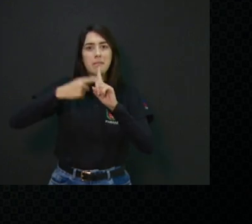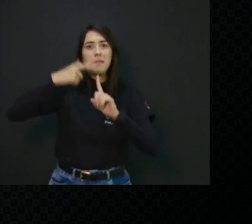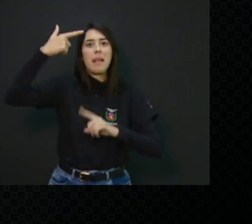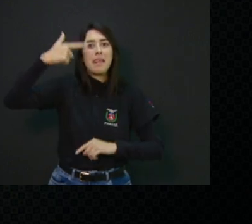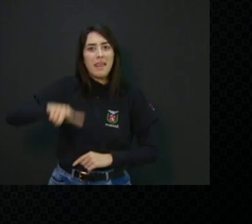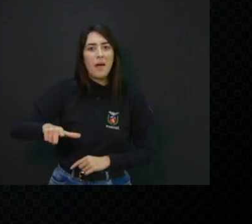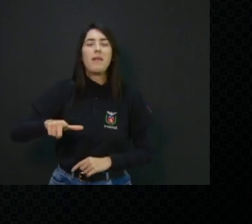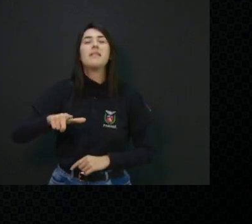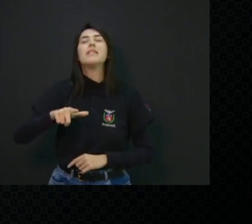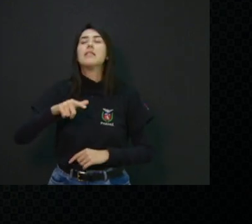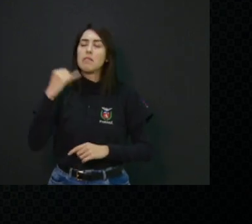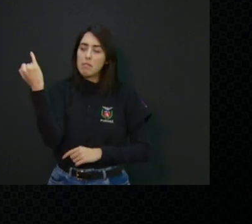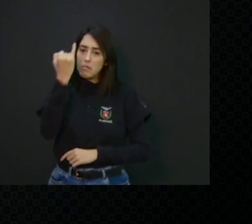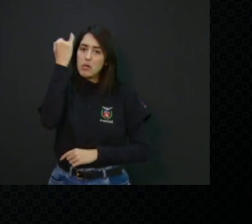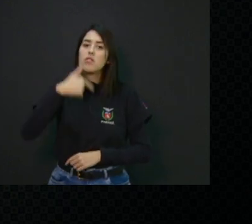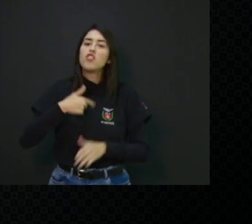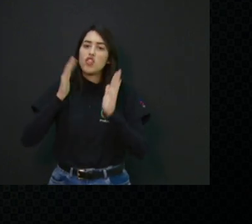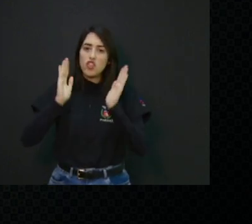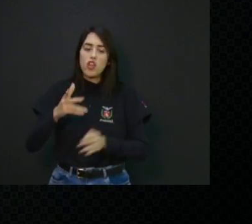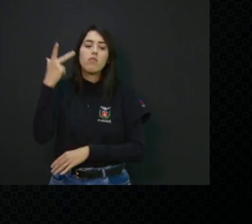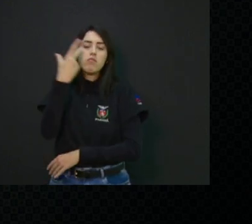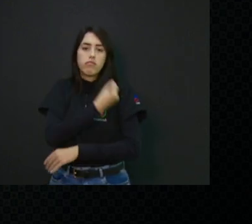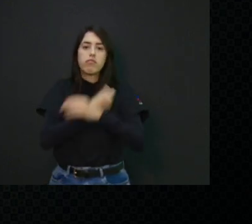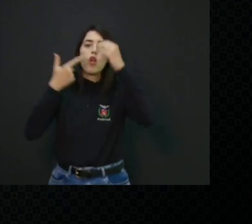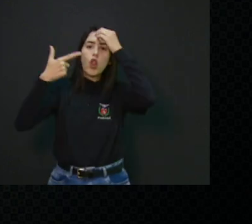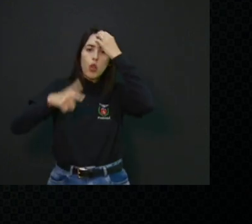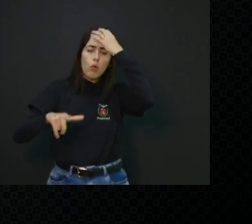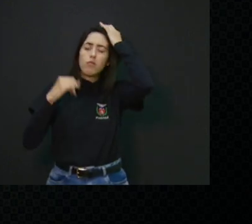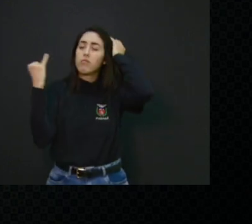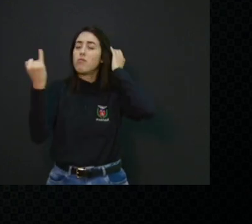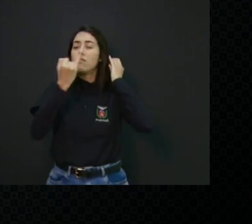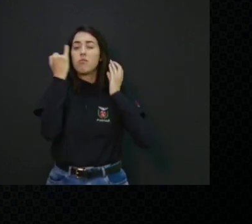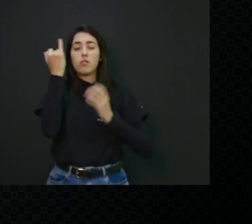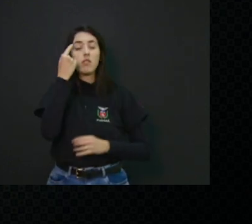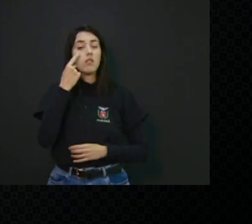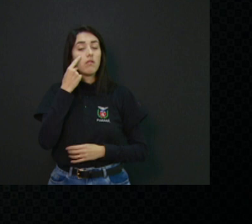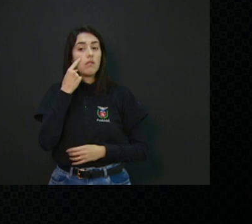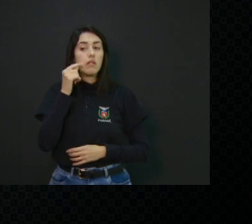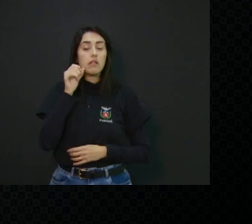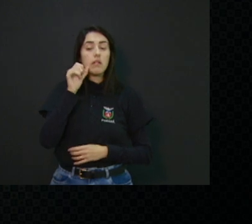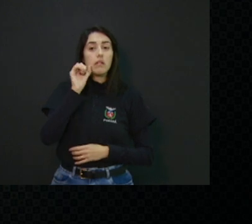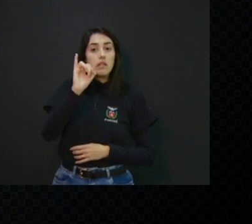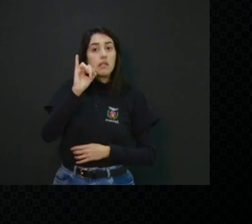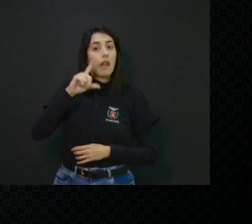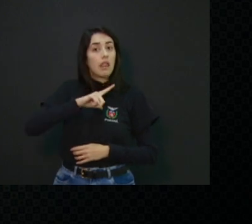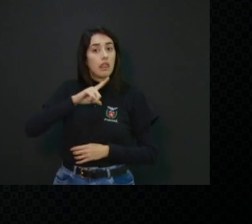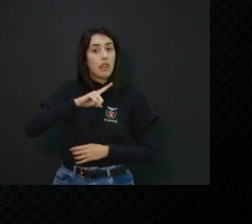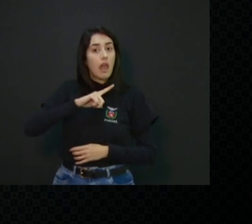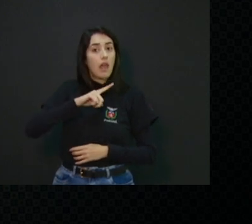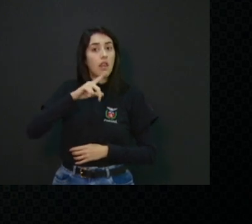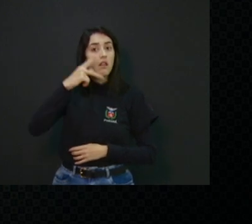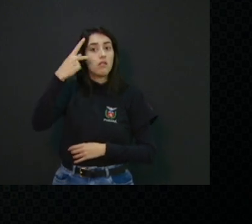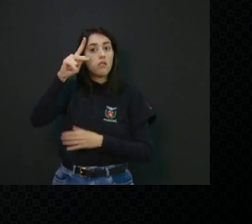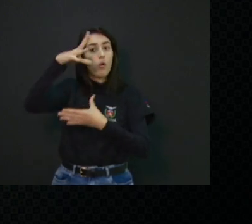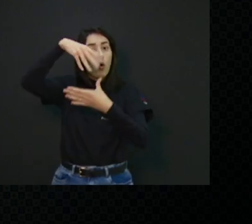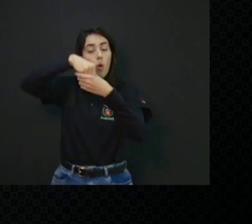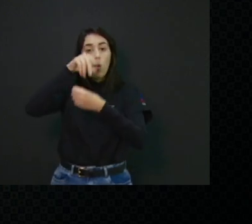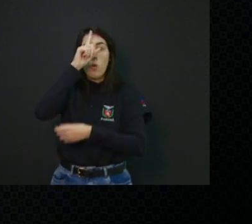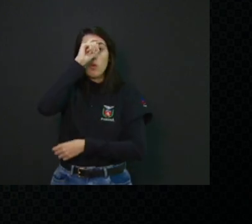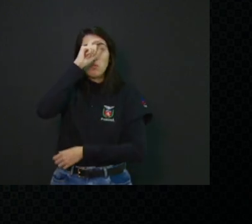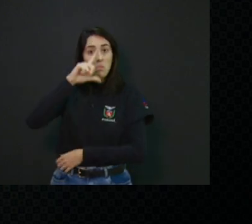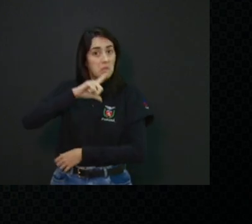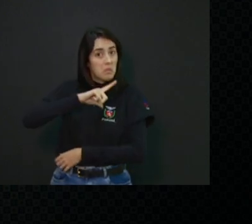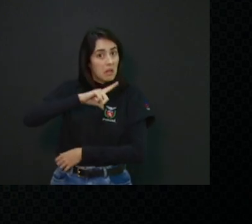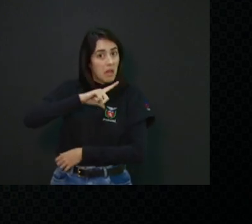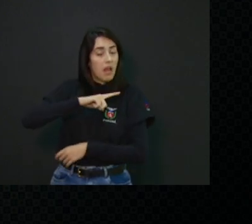tomei novamente a vacina, o quanto é importante, né, saber se está disponível no hospital que você vai ganhar o bebê,